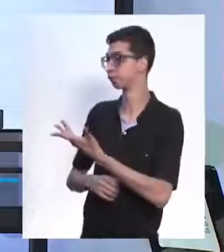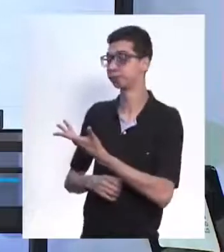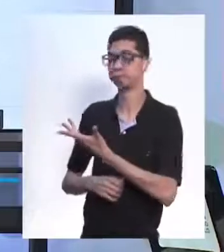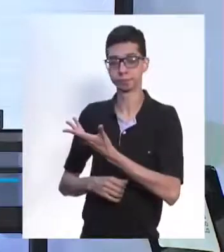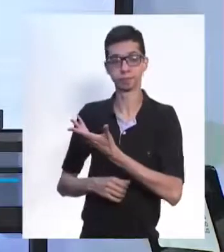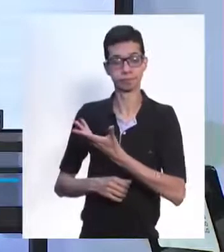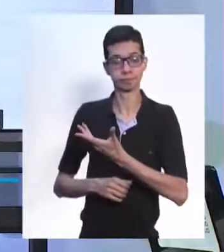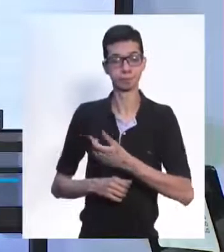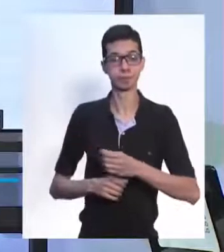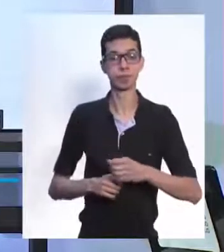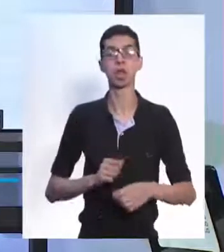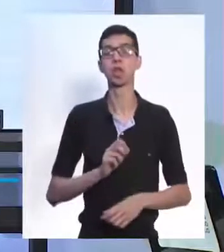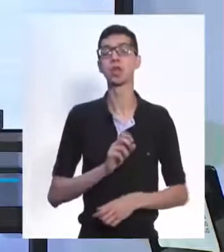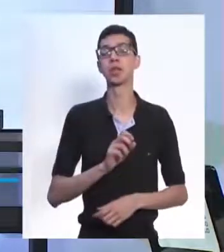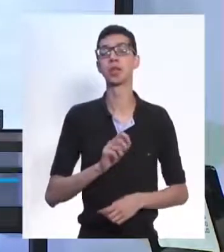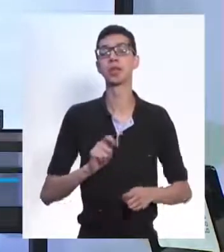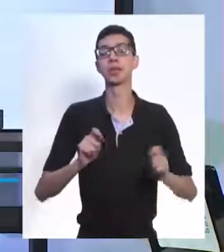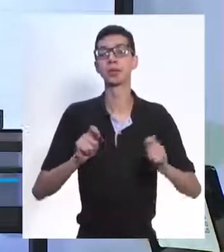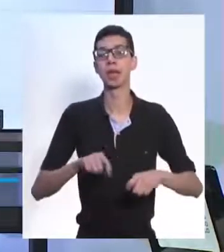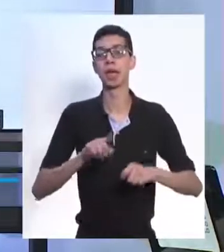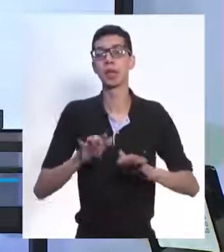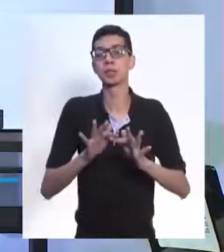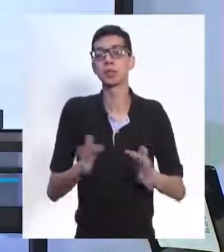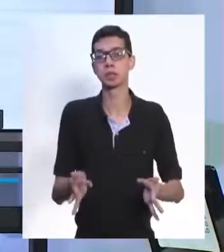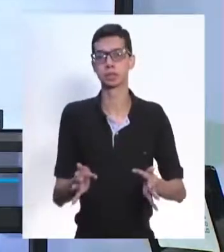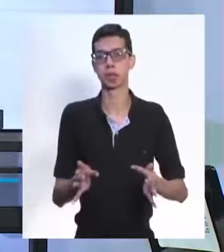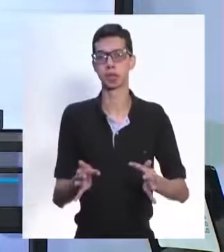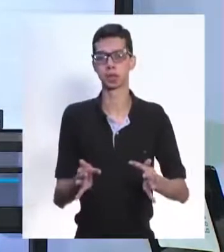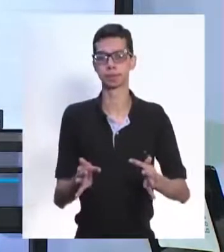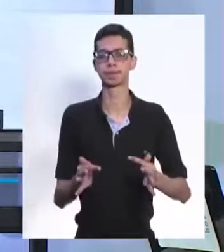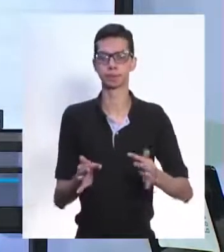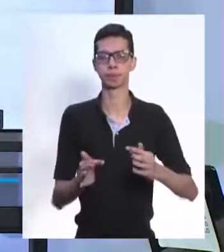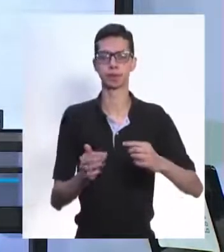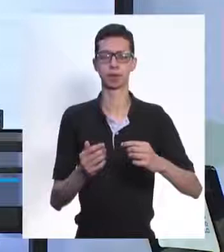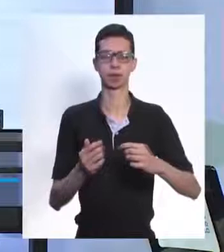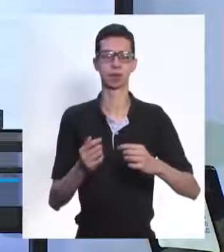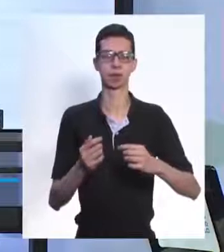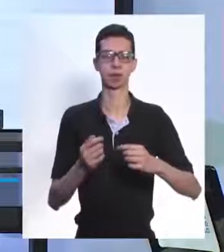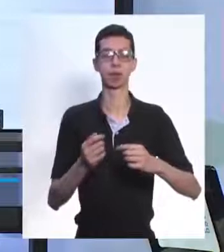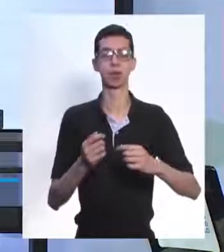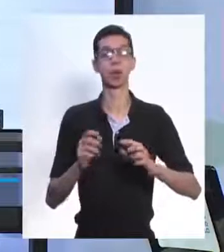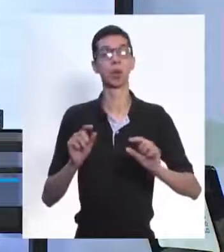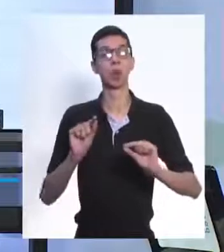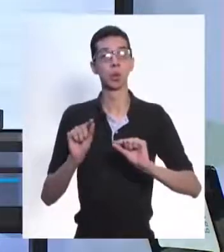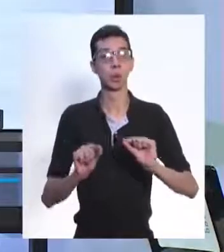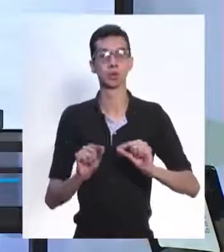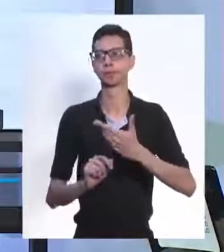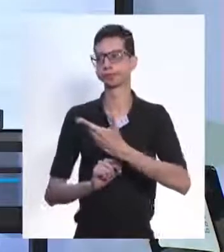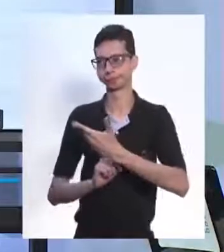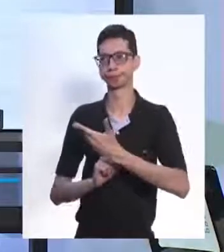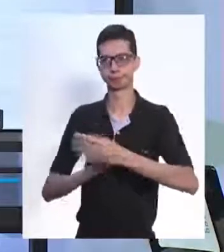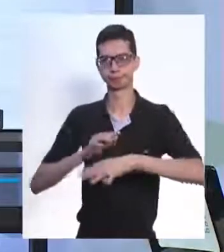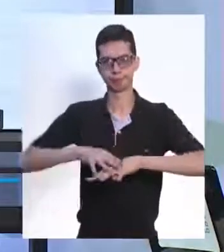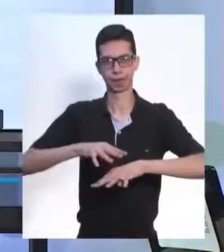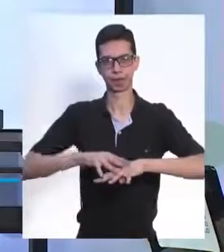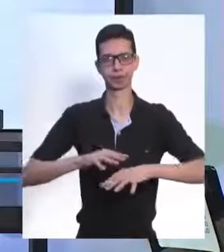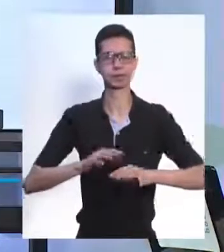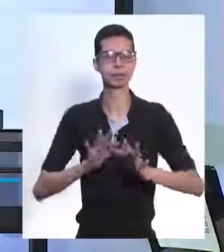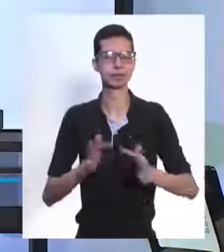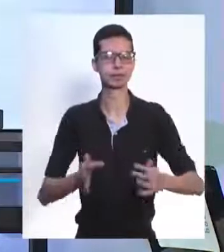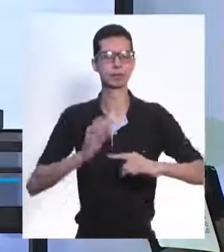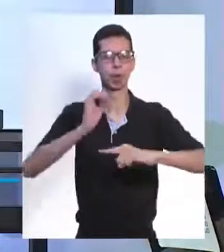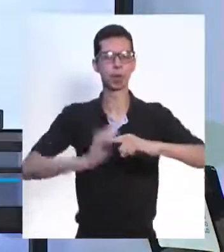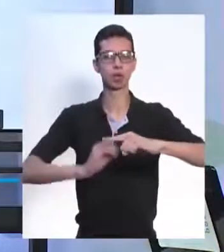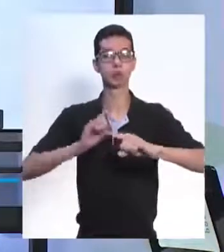para simplificar a equação, né? Simplificar essa expressão. Não se utilizem, né, de forma aí que ele